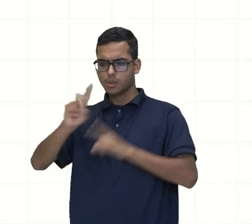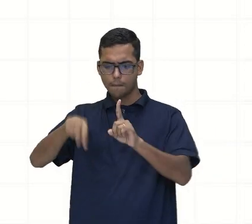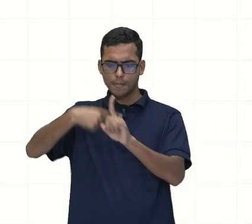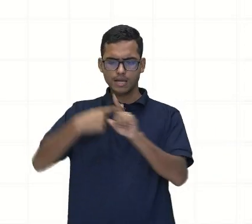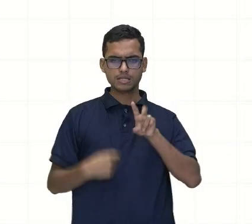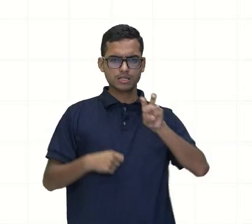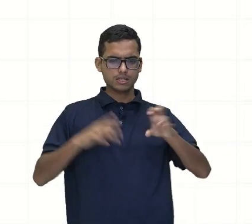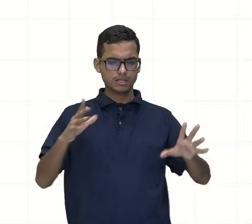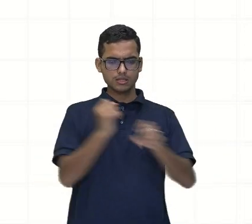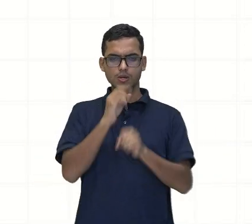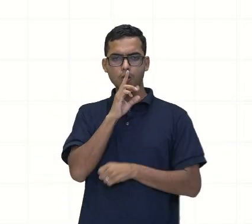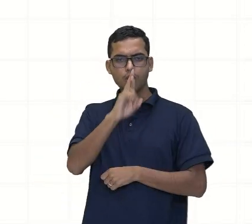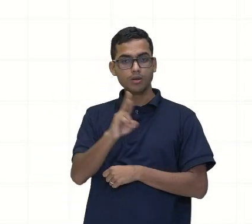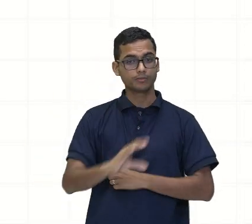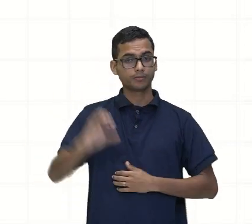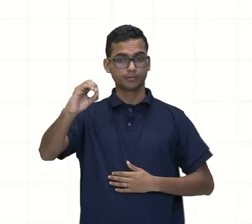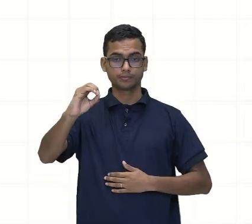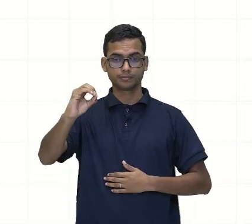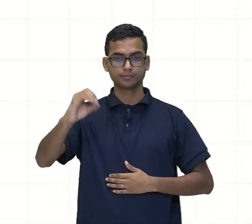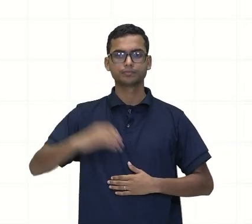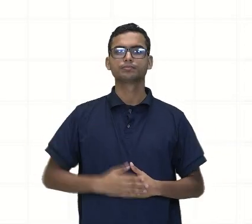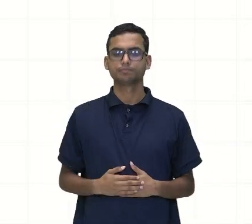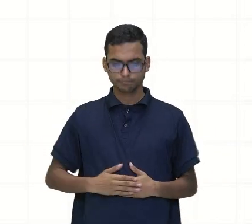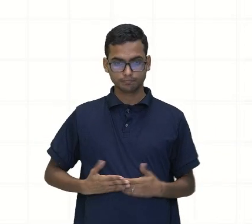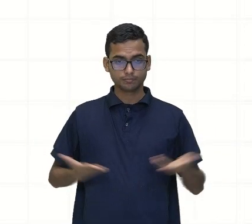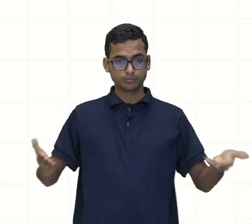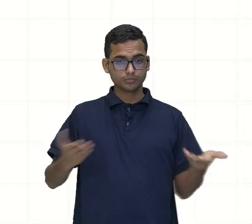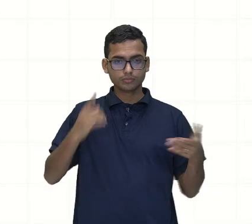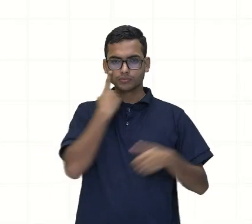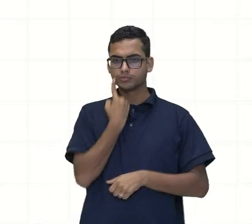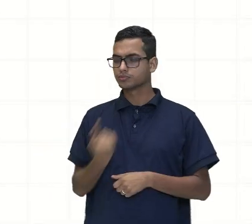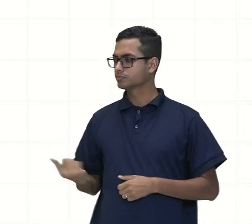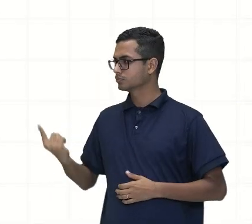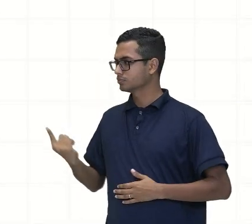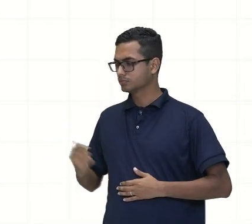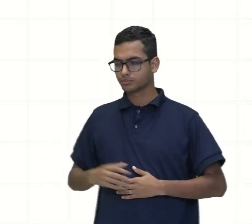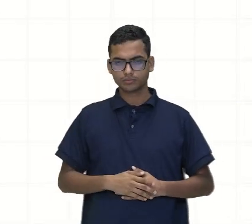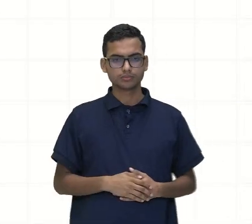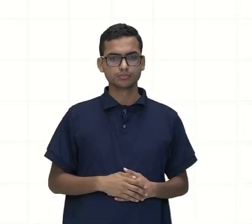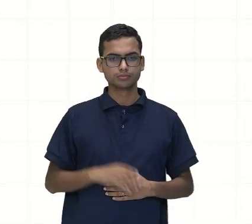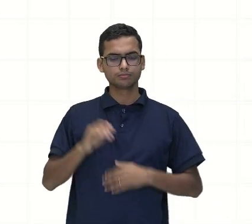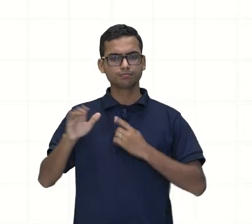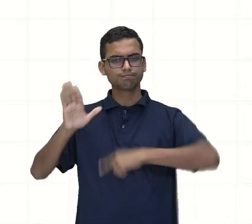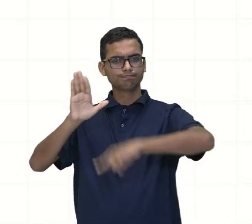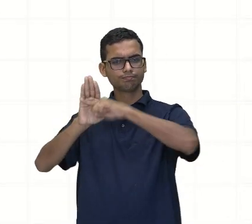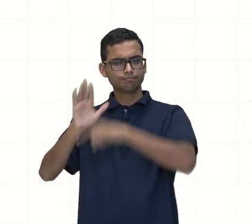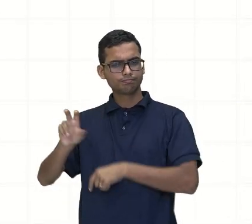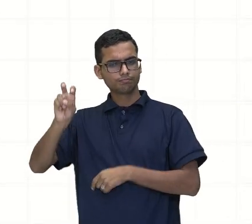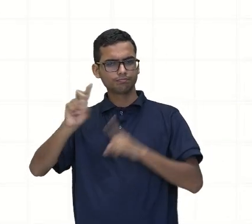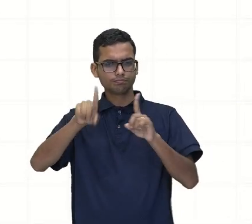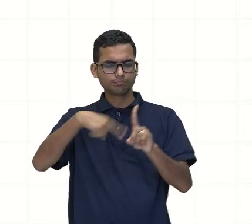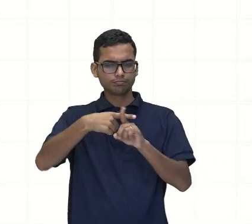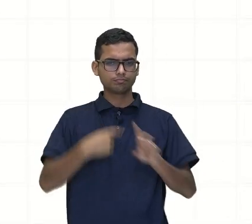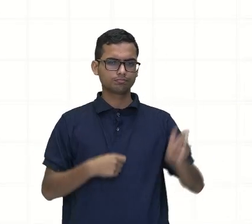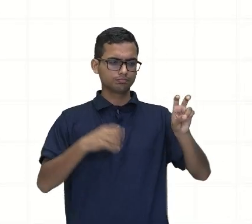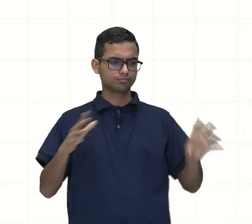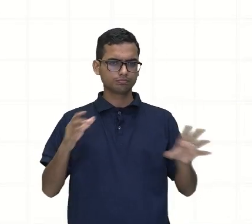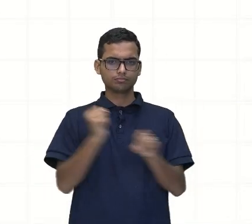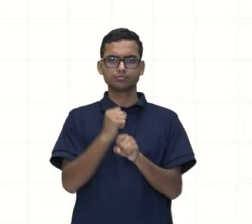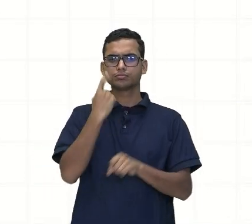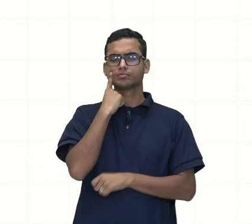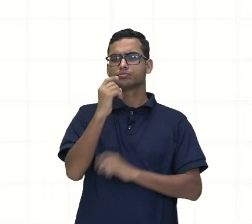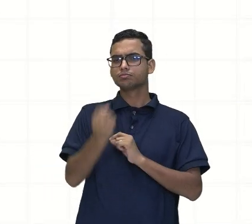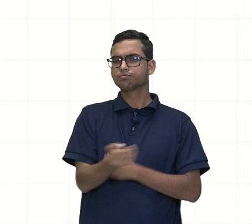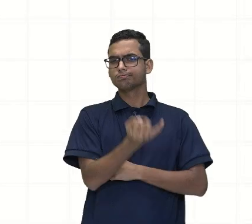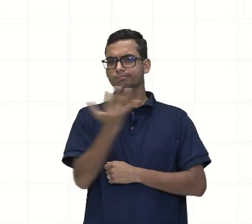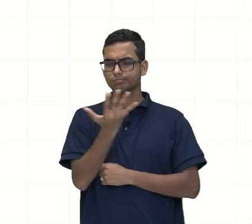o resultado é zero. Menos 5 mais 5 é o mesmo que mais 5